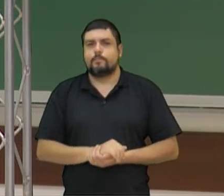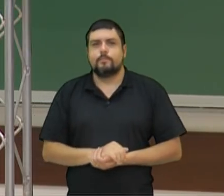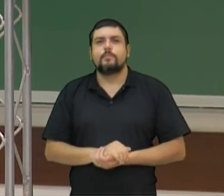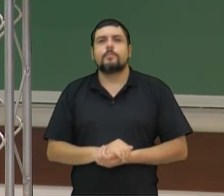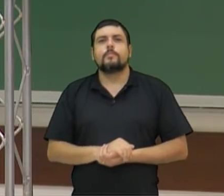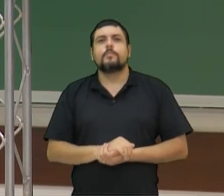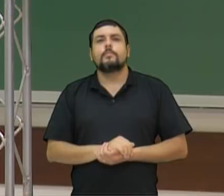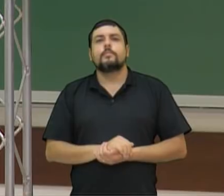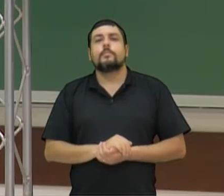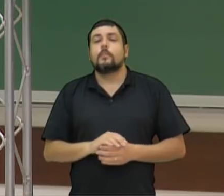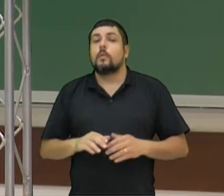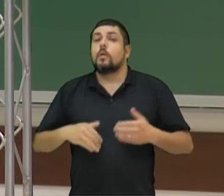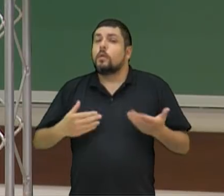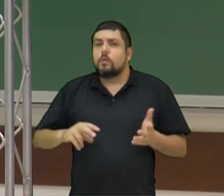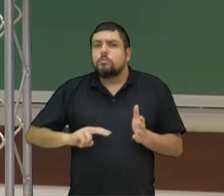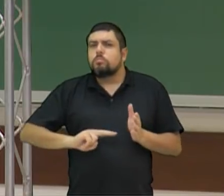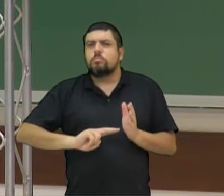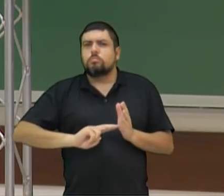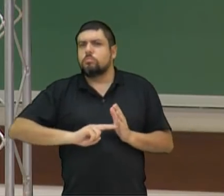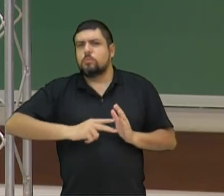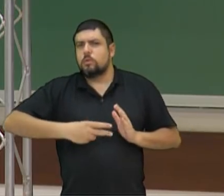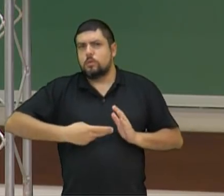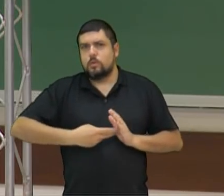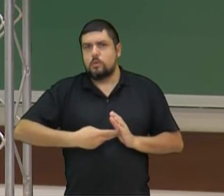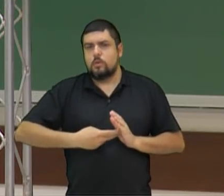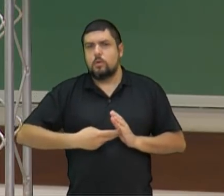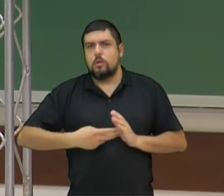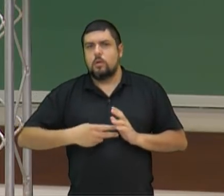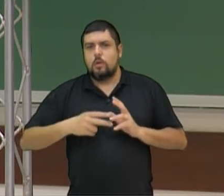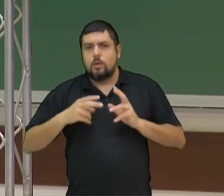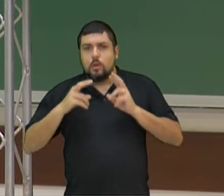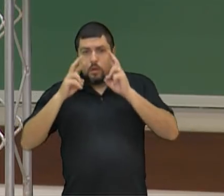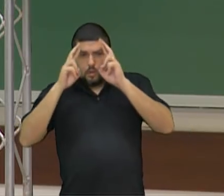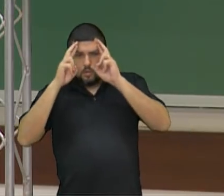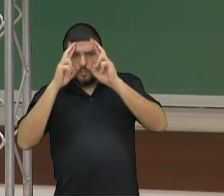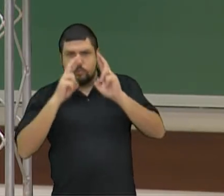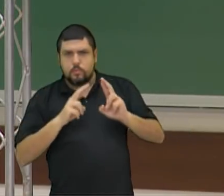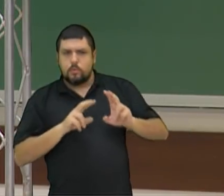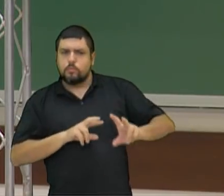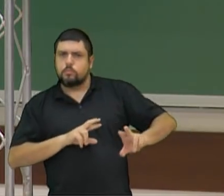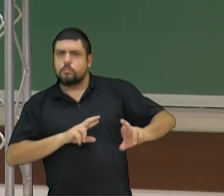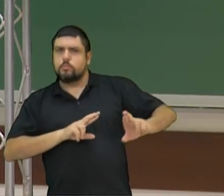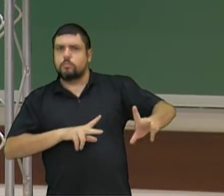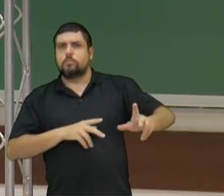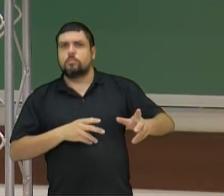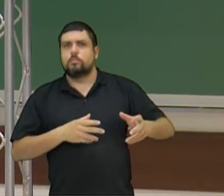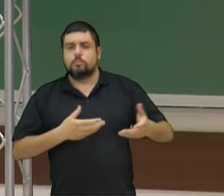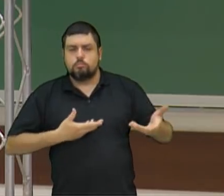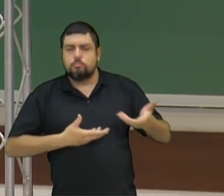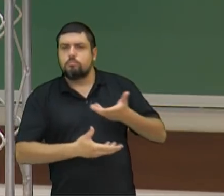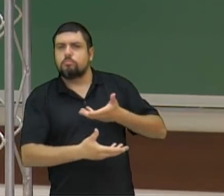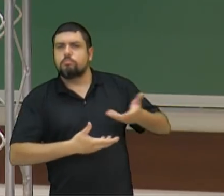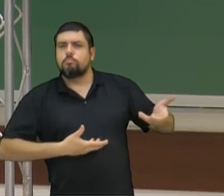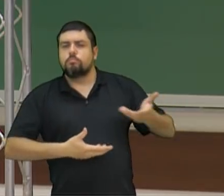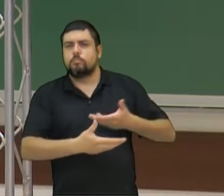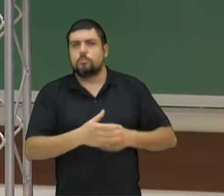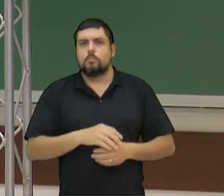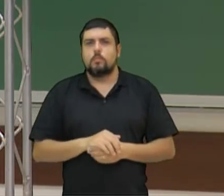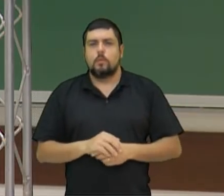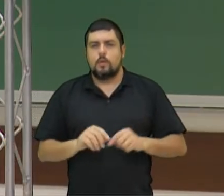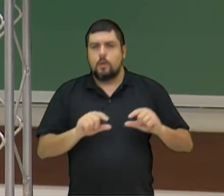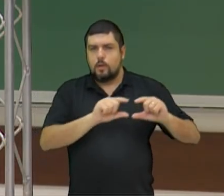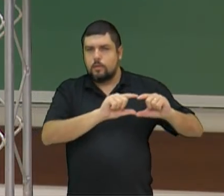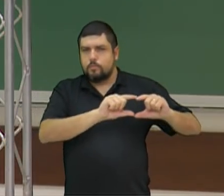o que significa mesmo o respeito às diferenças, né? Observem que essa tira, ela promove algumas